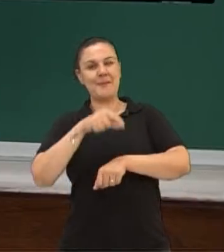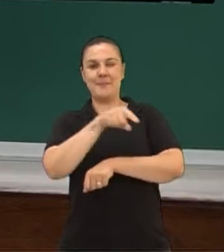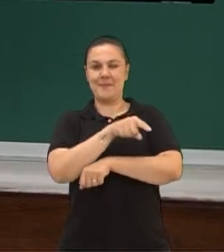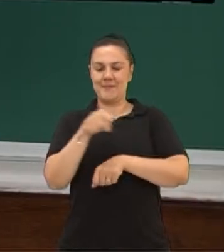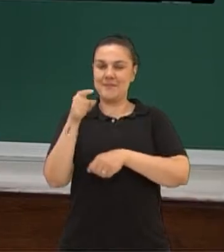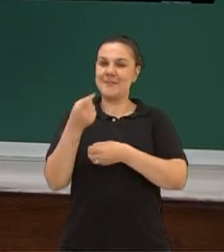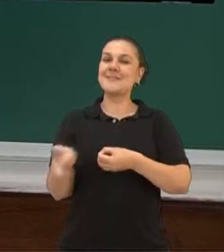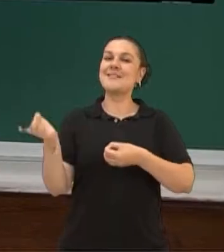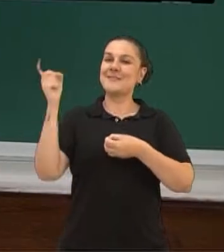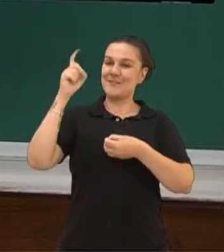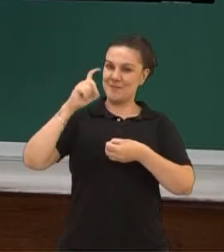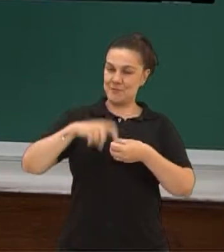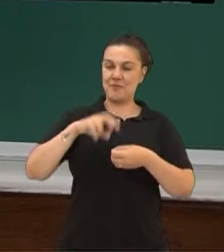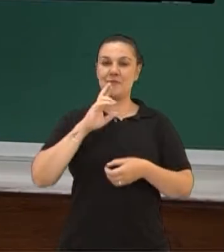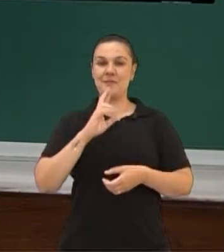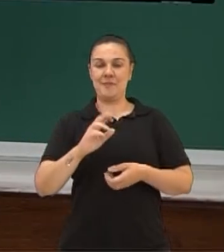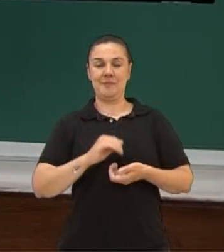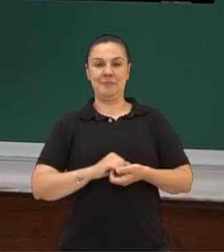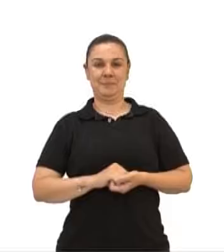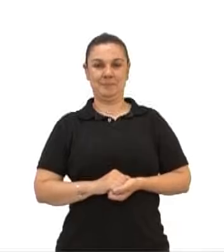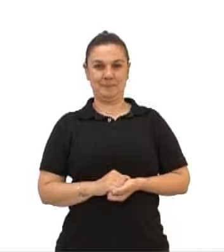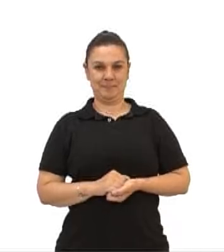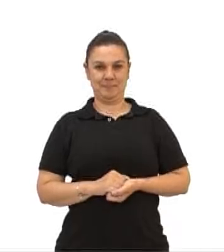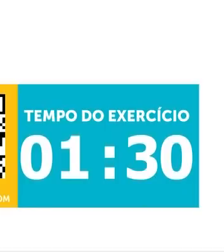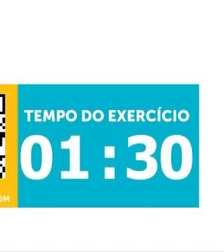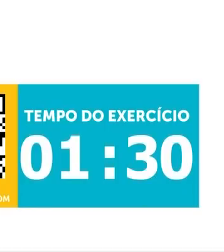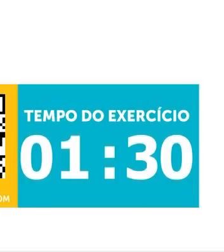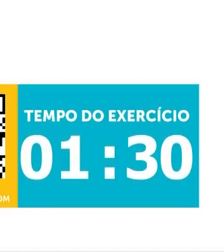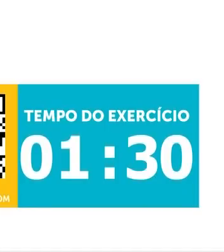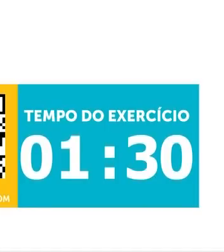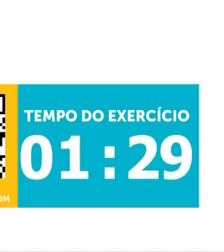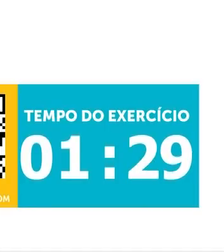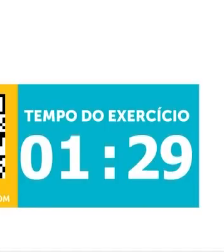tempinho para pensar e responder e já retornamos.